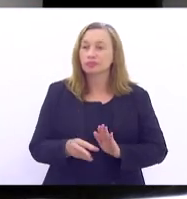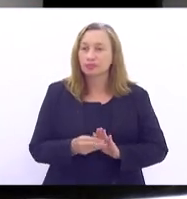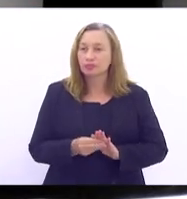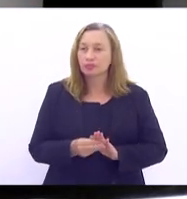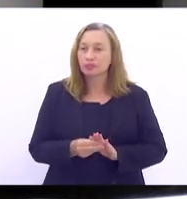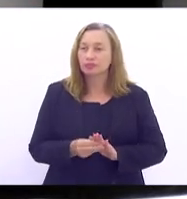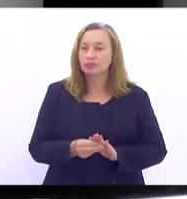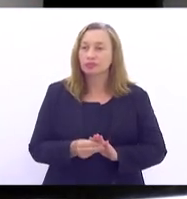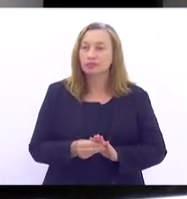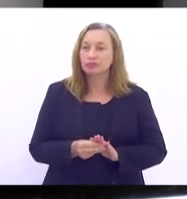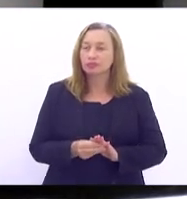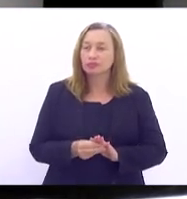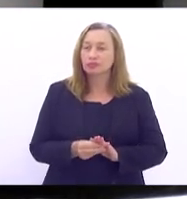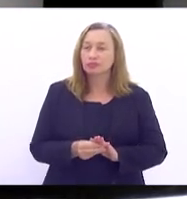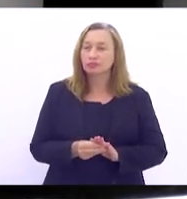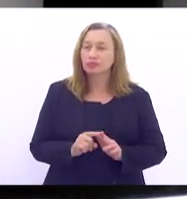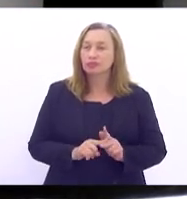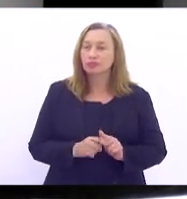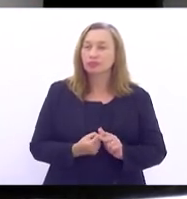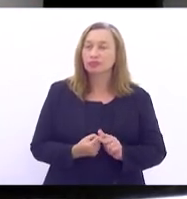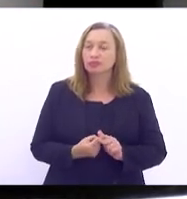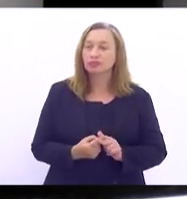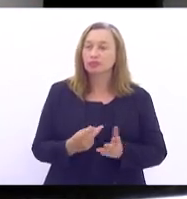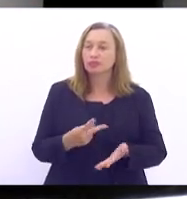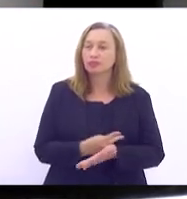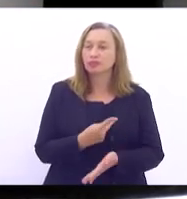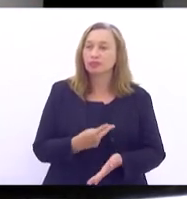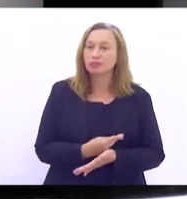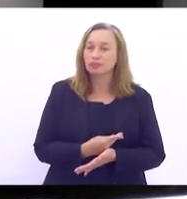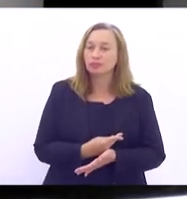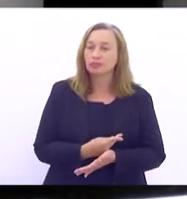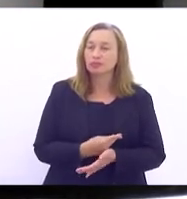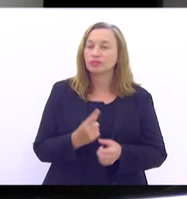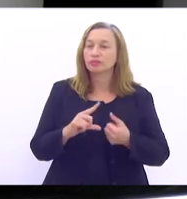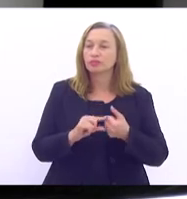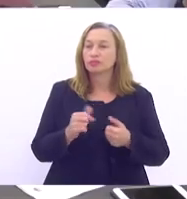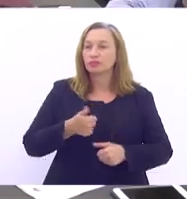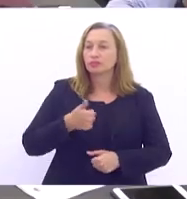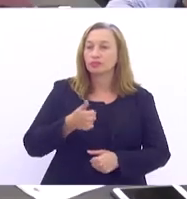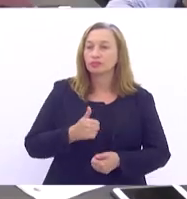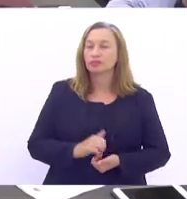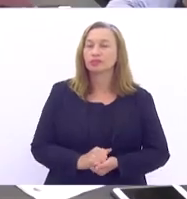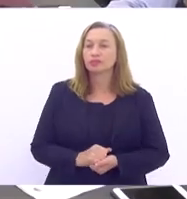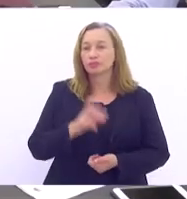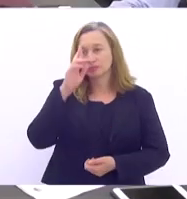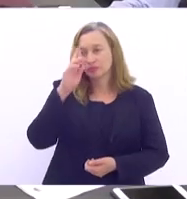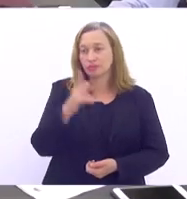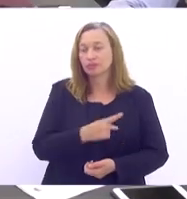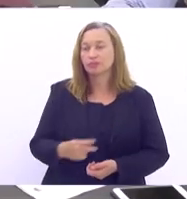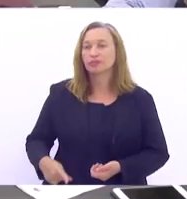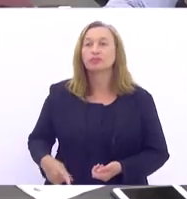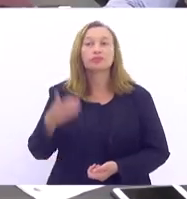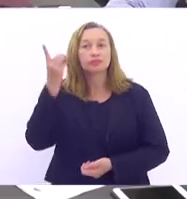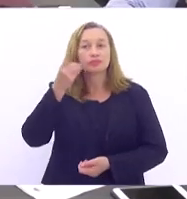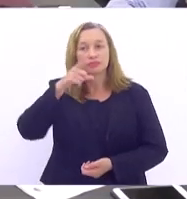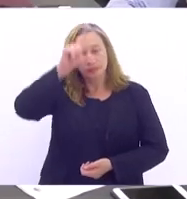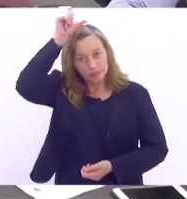emenda apenas para corrigir um erro de digitação no artigo 1º. Senhor presidente. Deputado Luiz